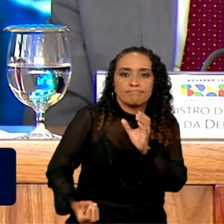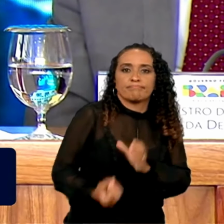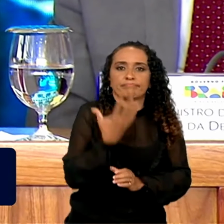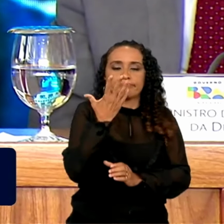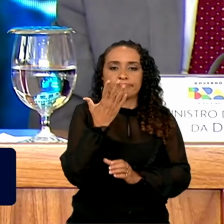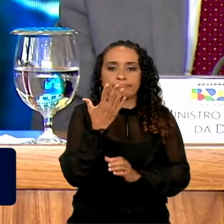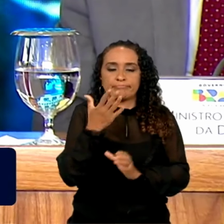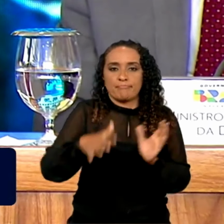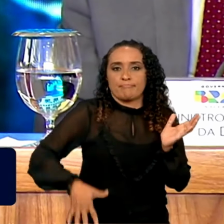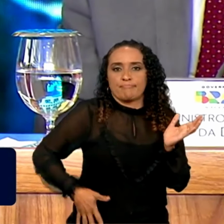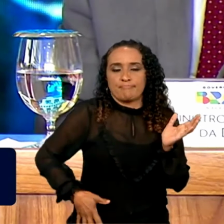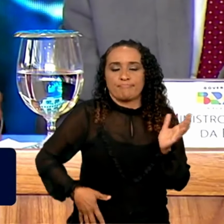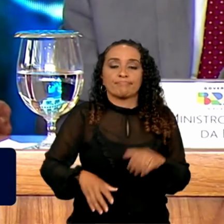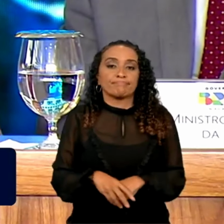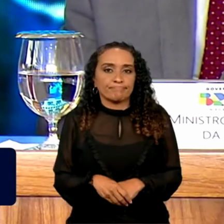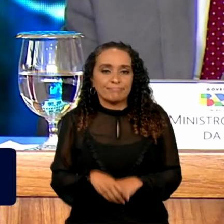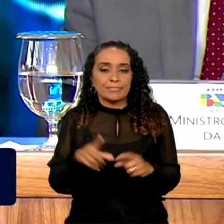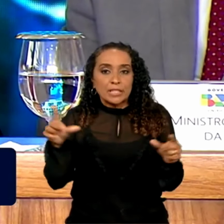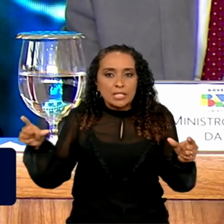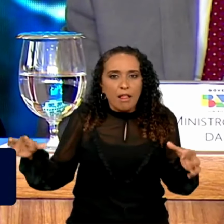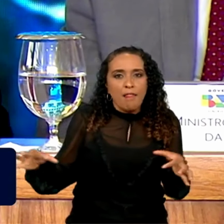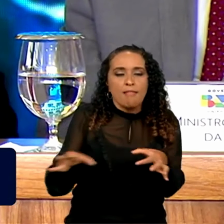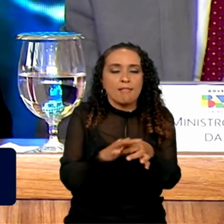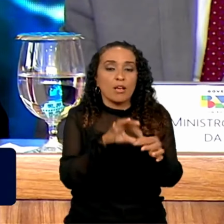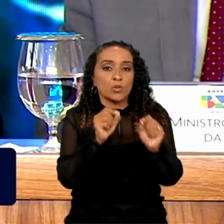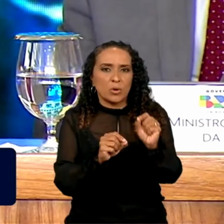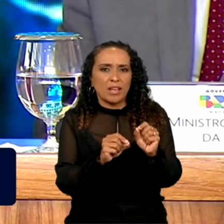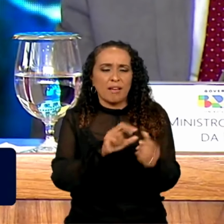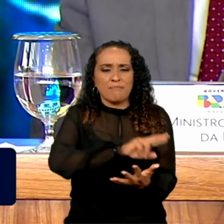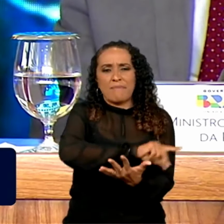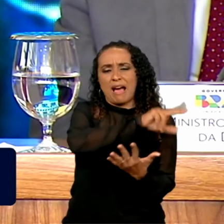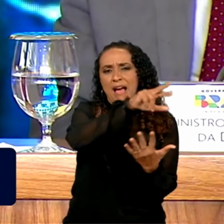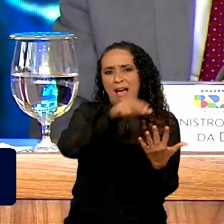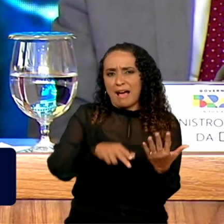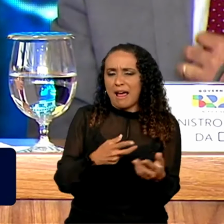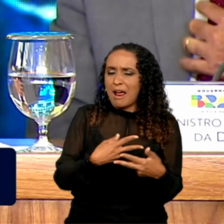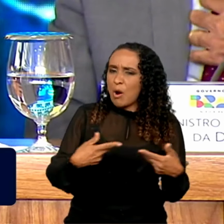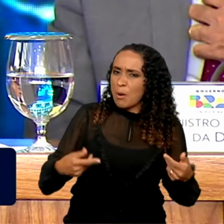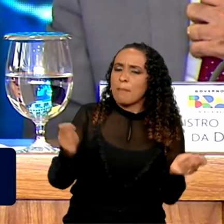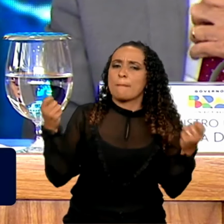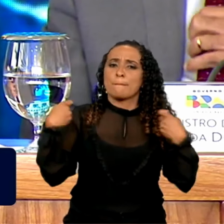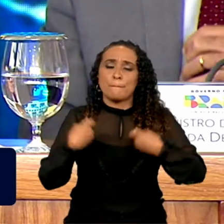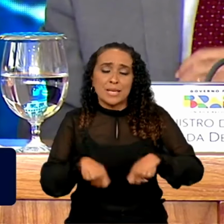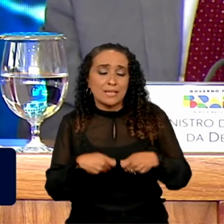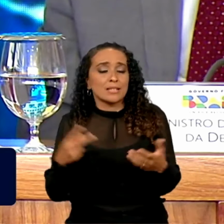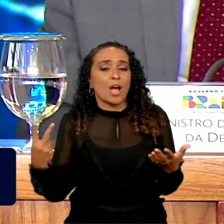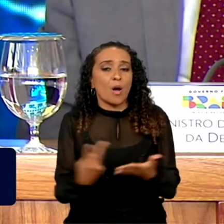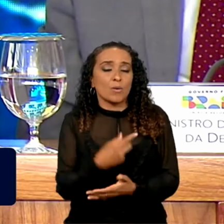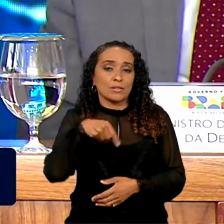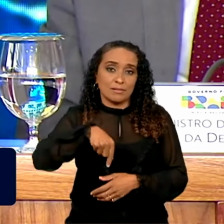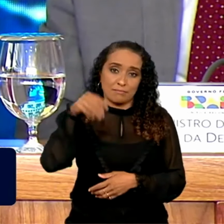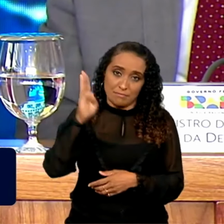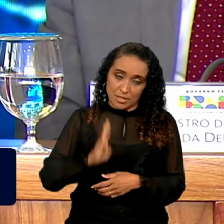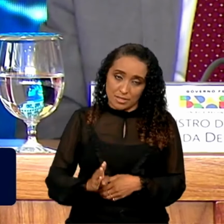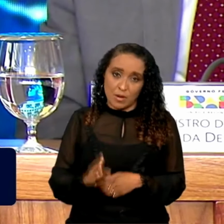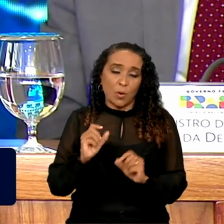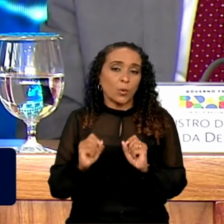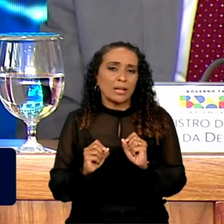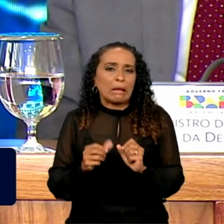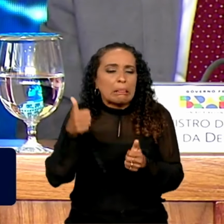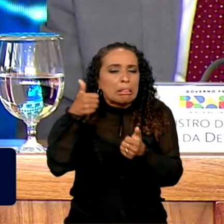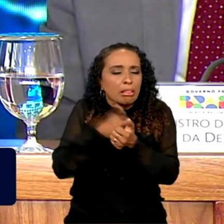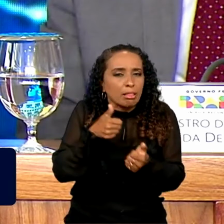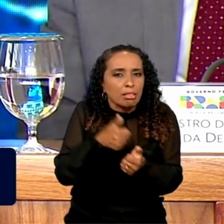bandidos. Isso está ligado a muitas coisas que tem que acontecer no Brasil, que é tentar